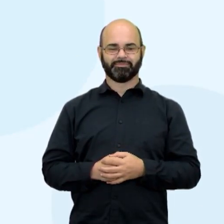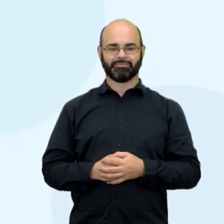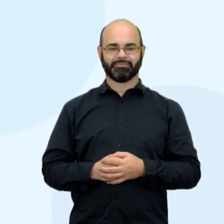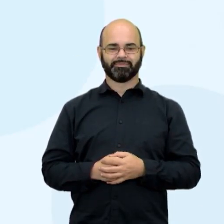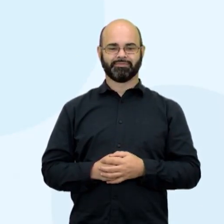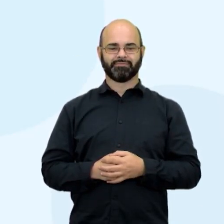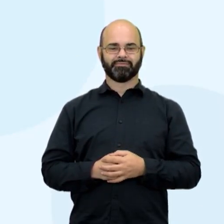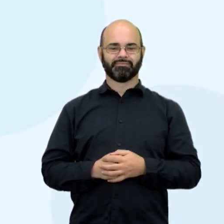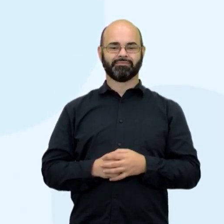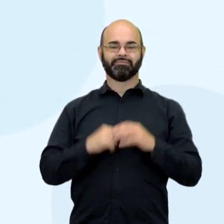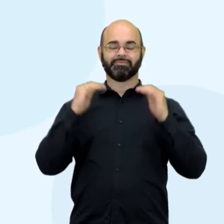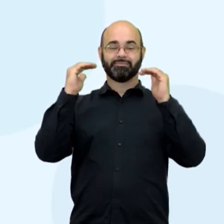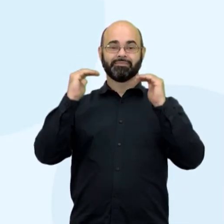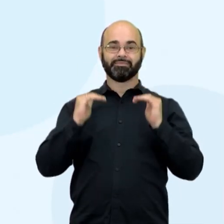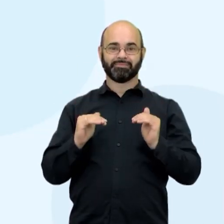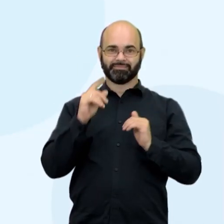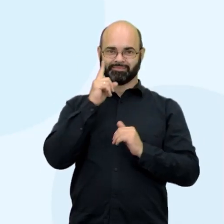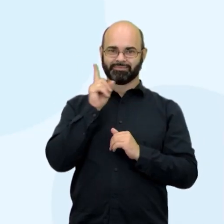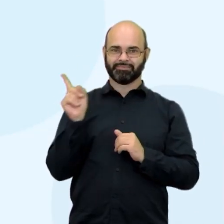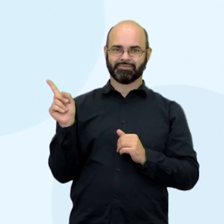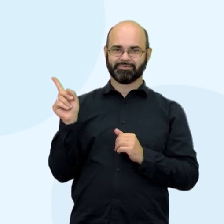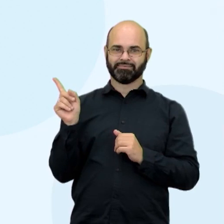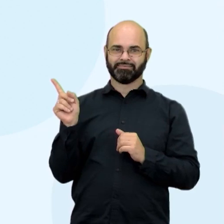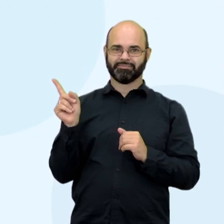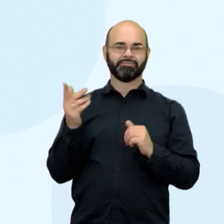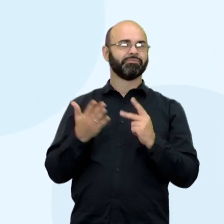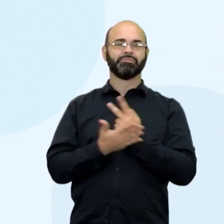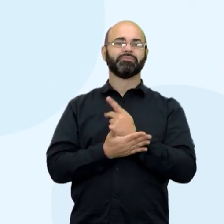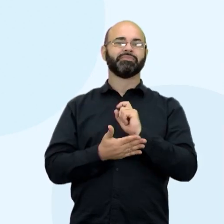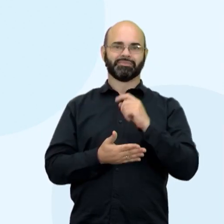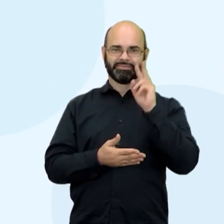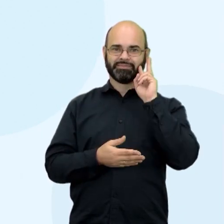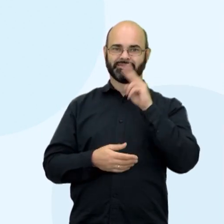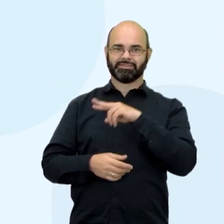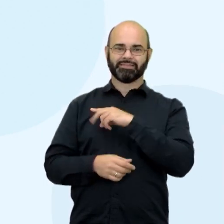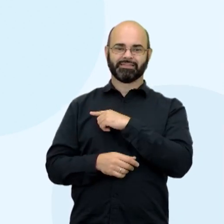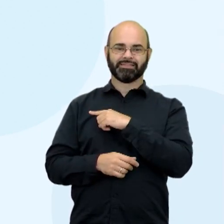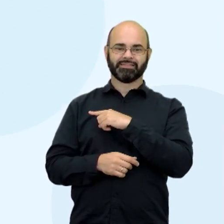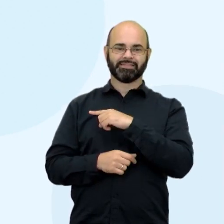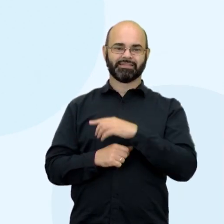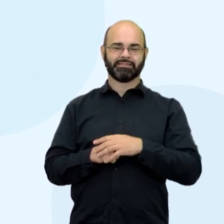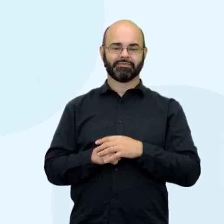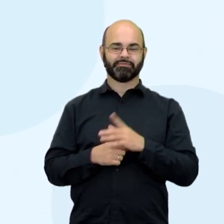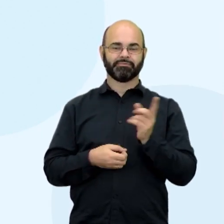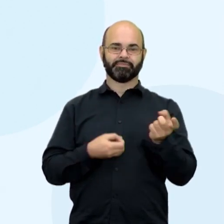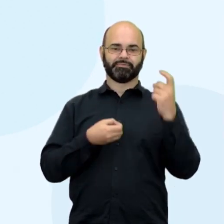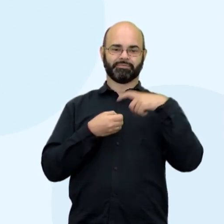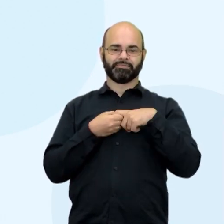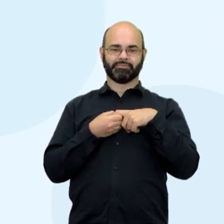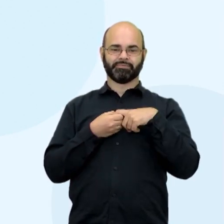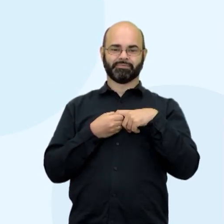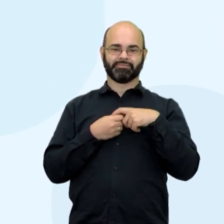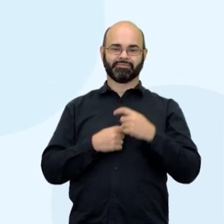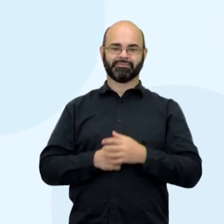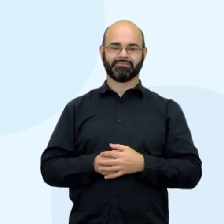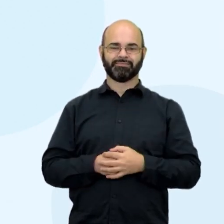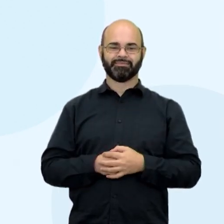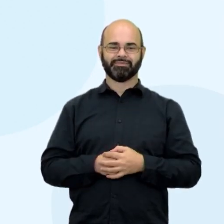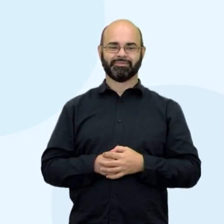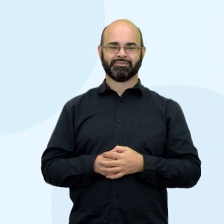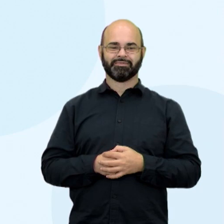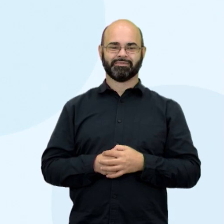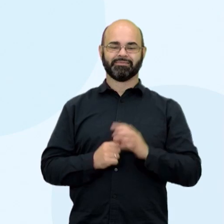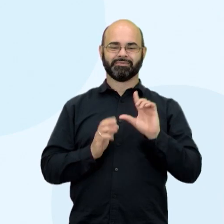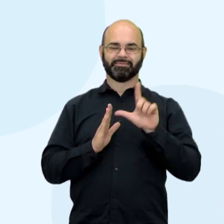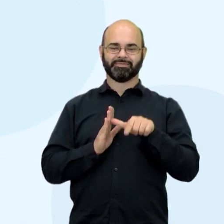mais um, Vivi. Olha lá o que aconteceu, Vivi. Perceba, volta um.